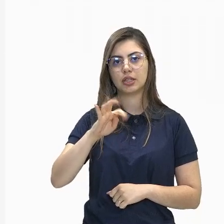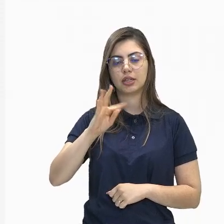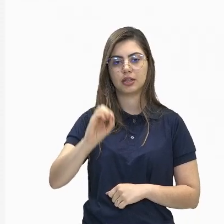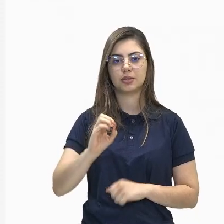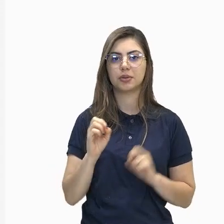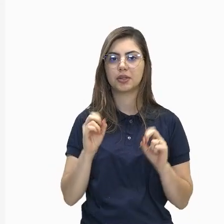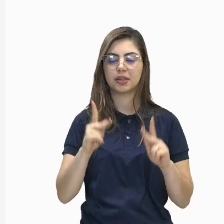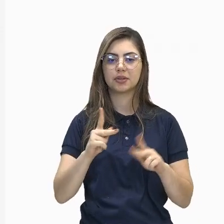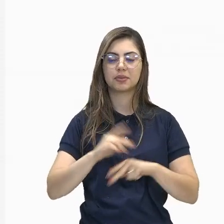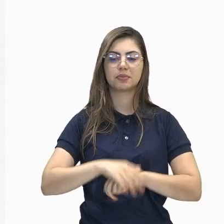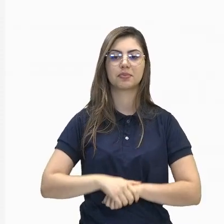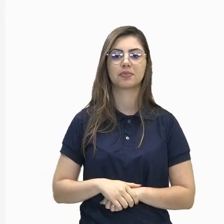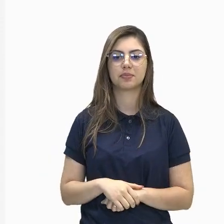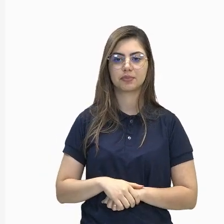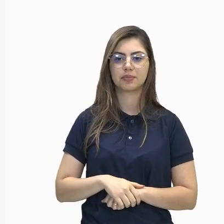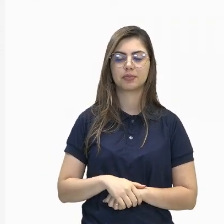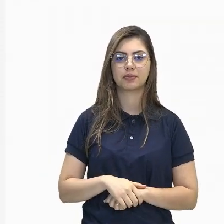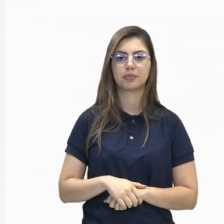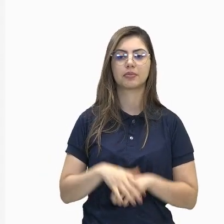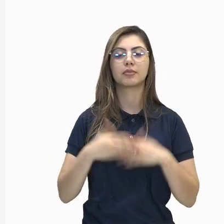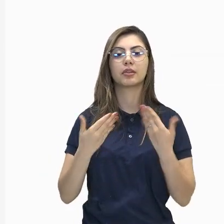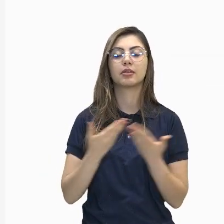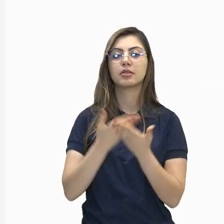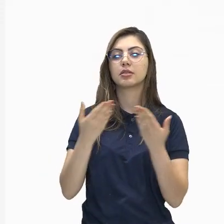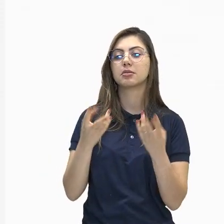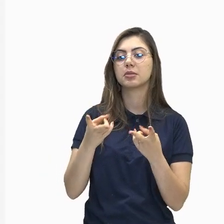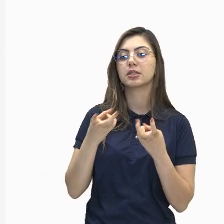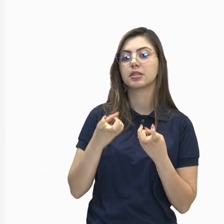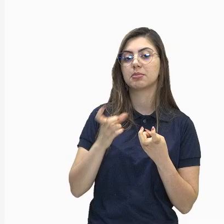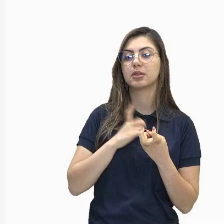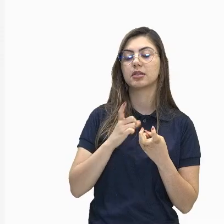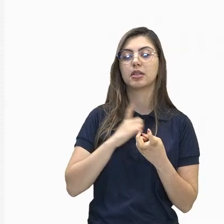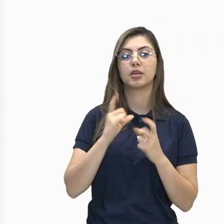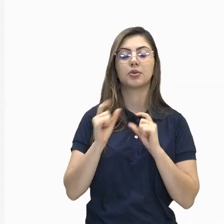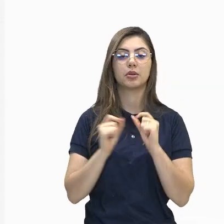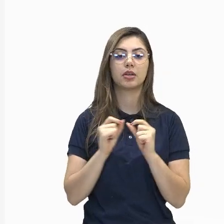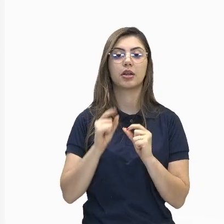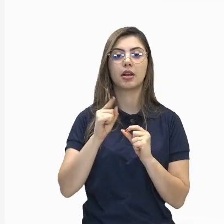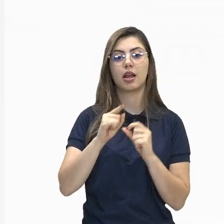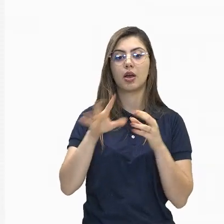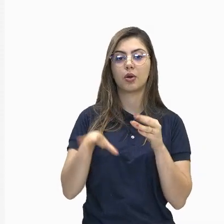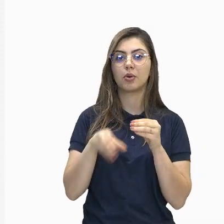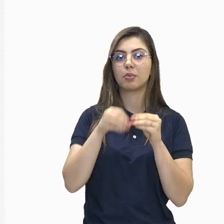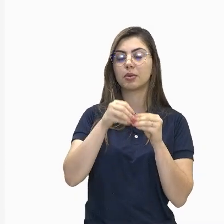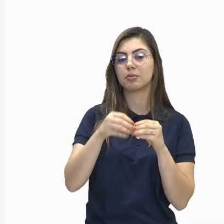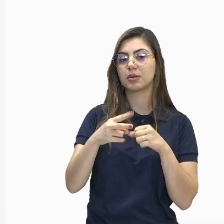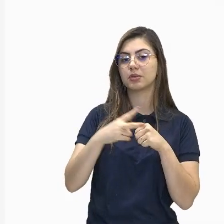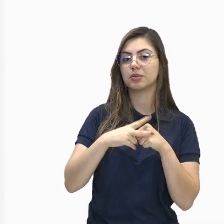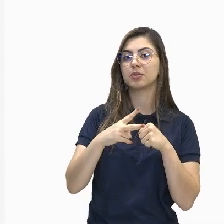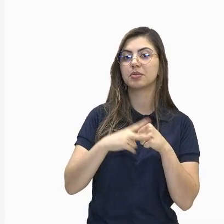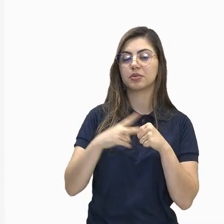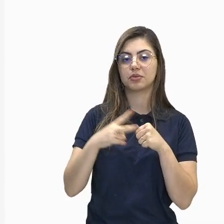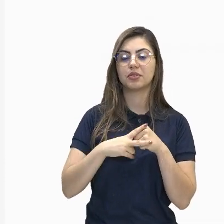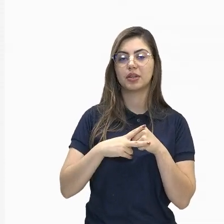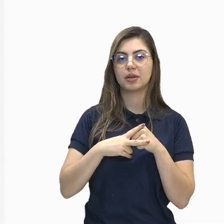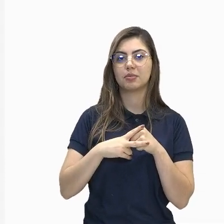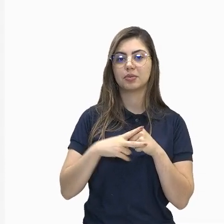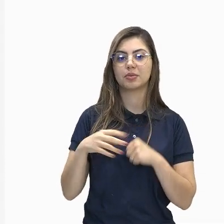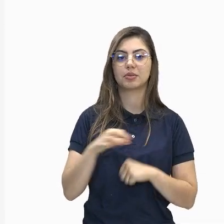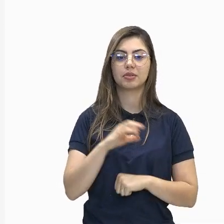direto. Ok? Então, percebam que aqui nós temos um objeto direto, que é o complemento verbal exatamente do